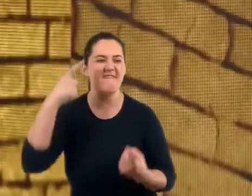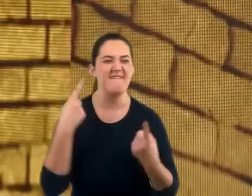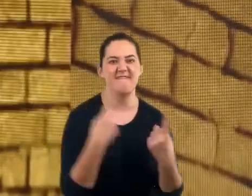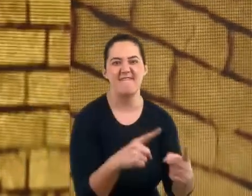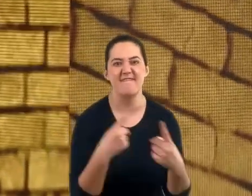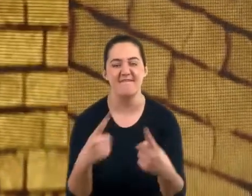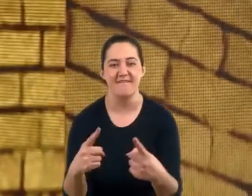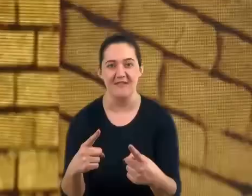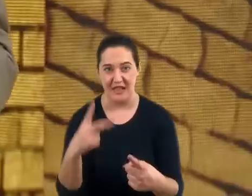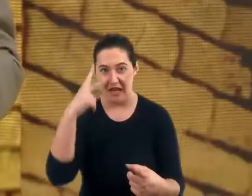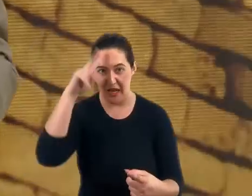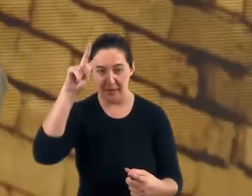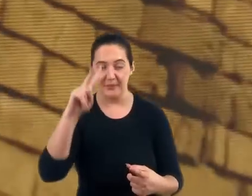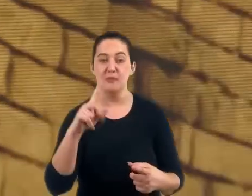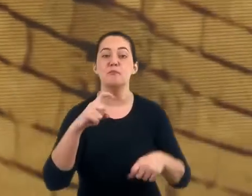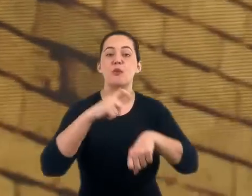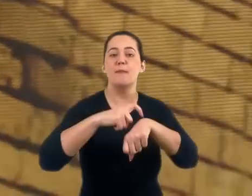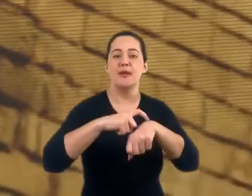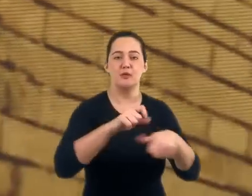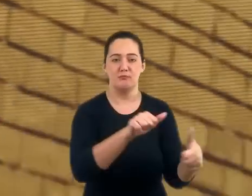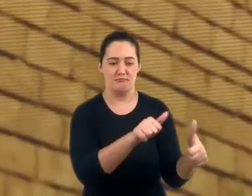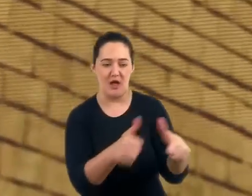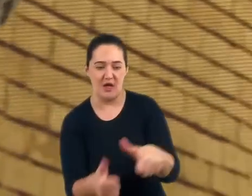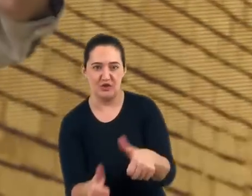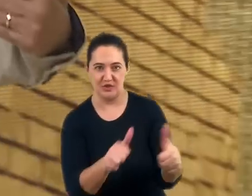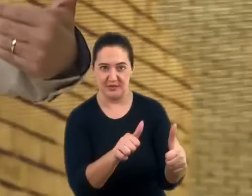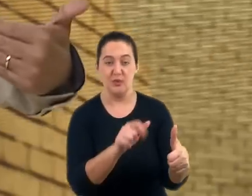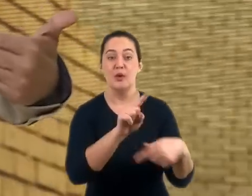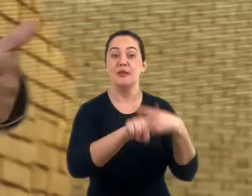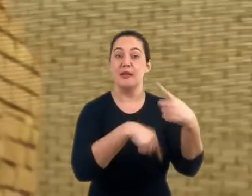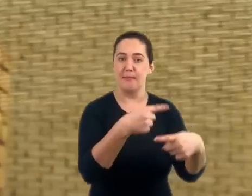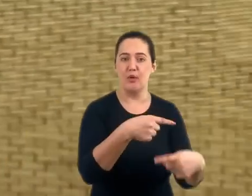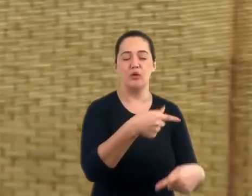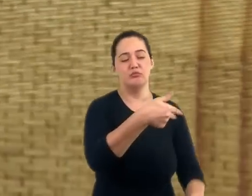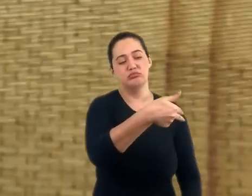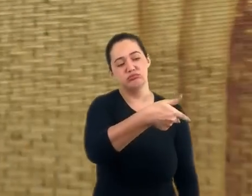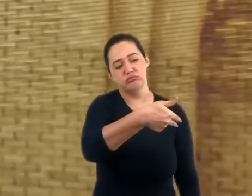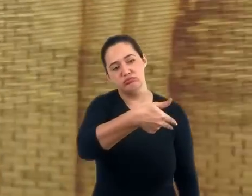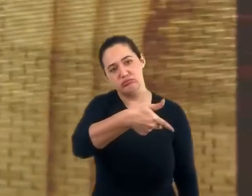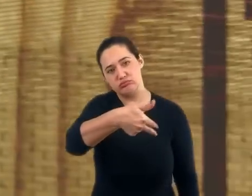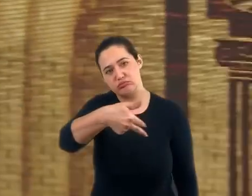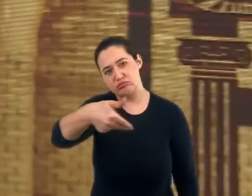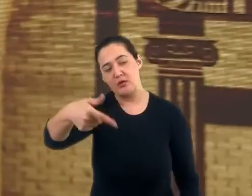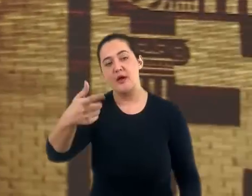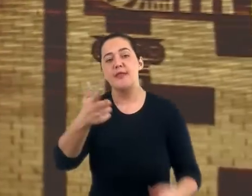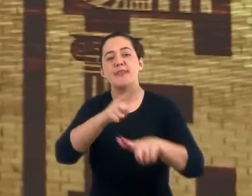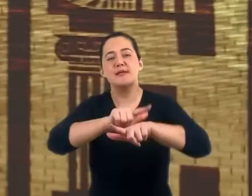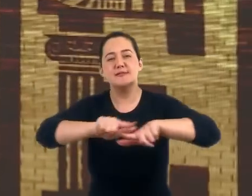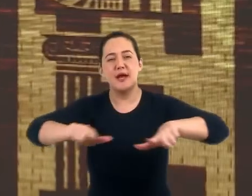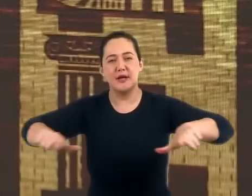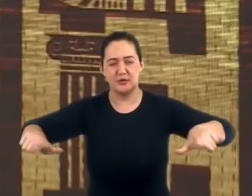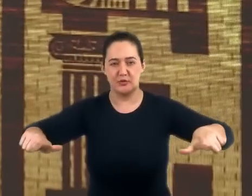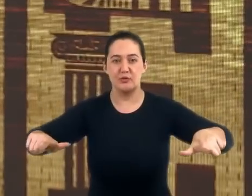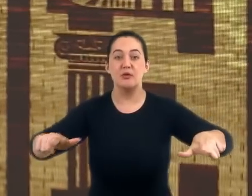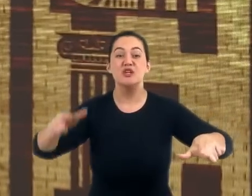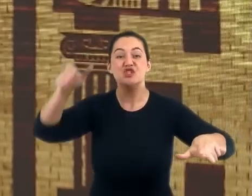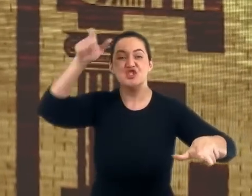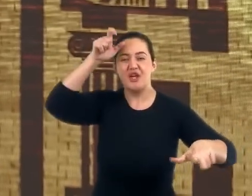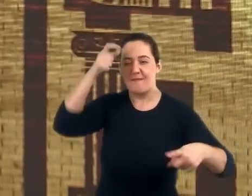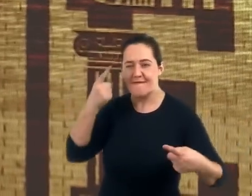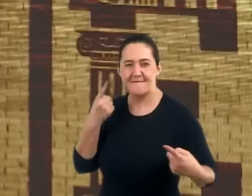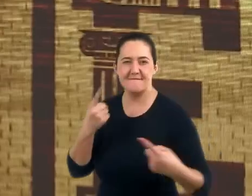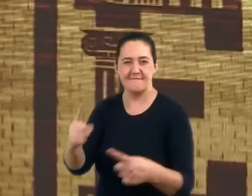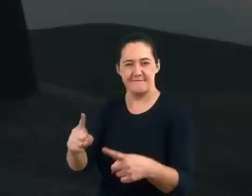seu batismo, a Bíblia fala que Jesus foi levado ao deserto para ser tentado pelo diabo, Mateus capítulo